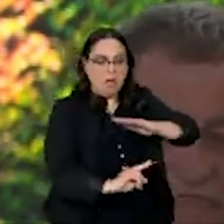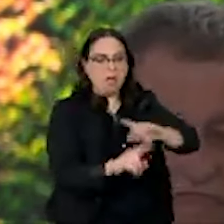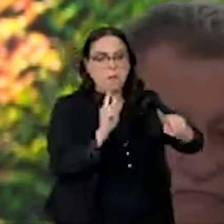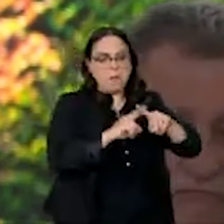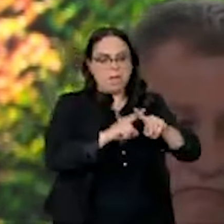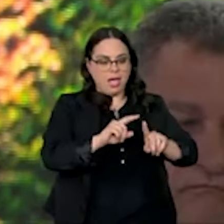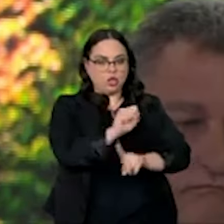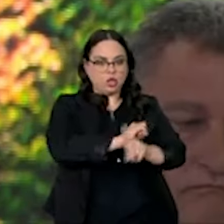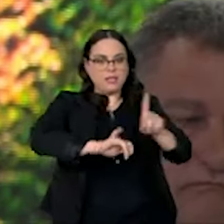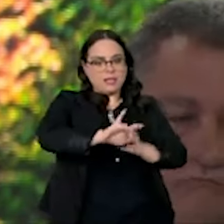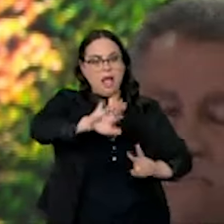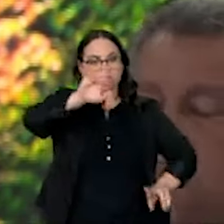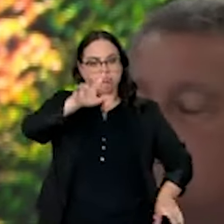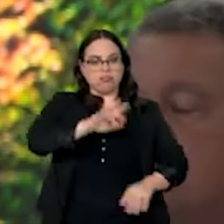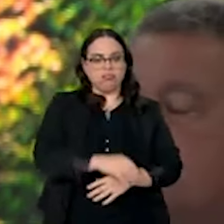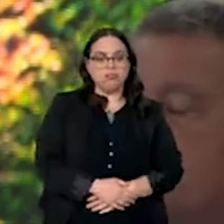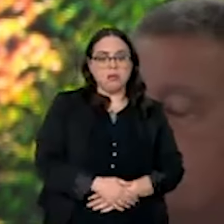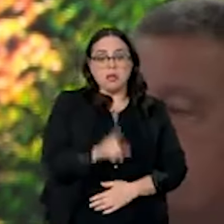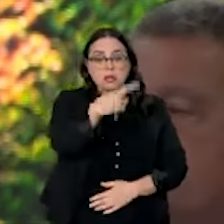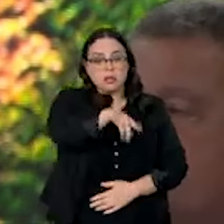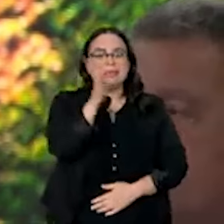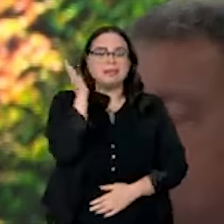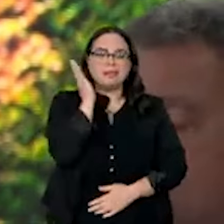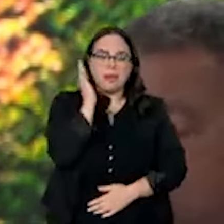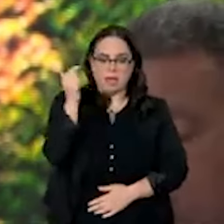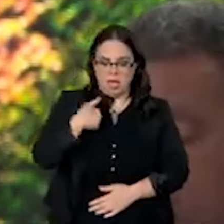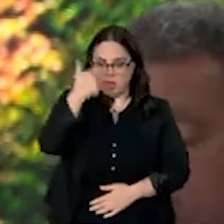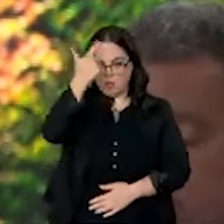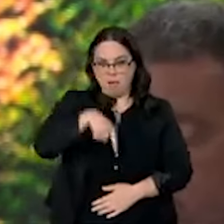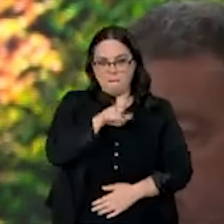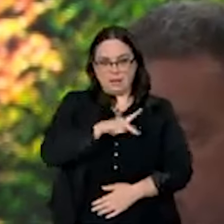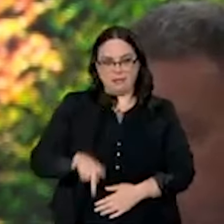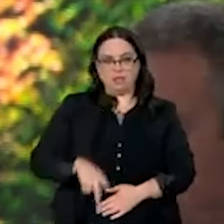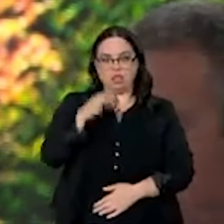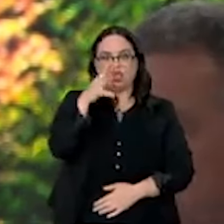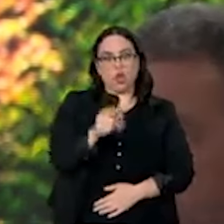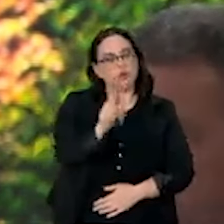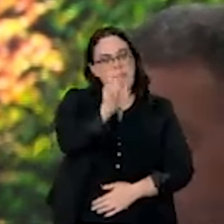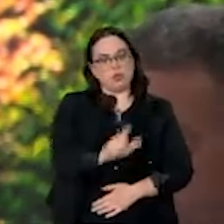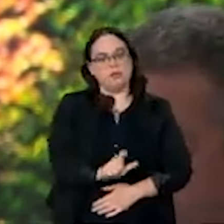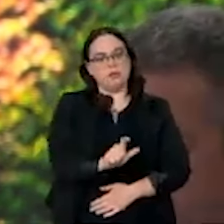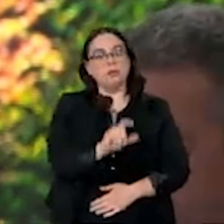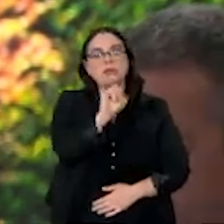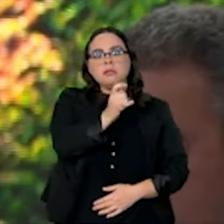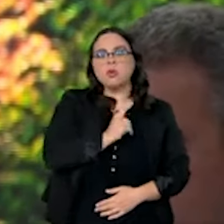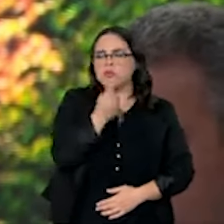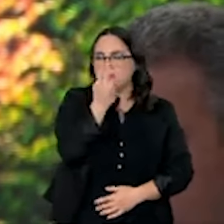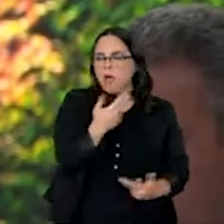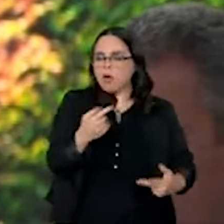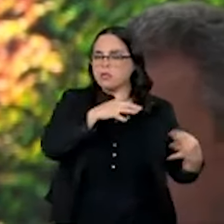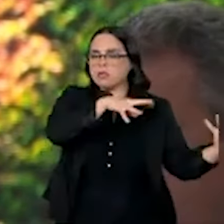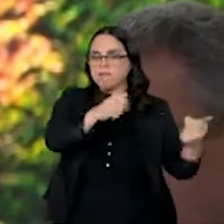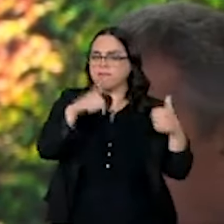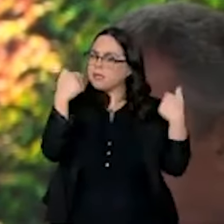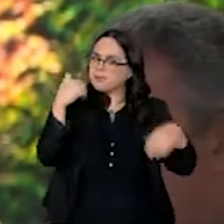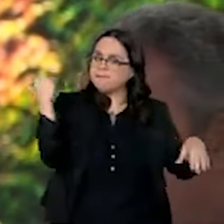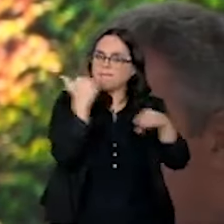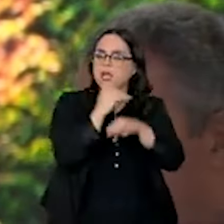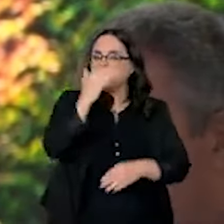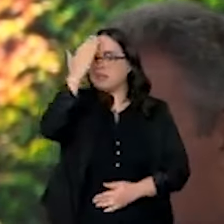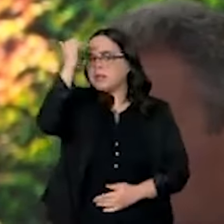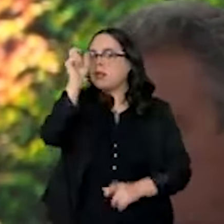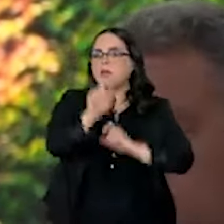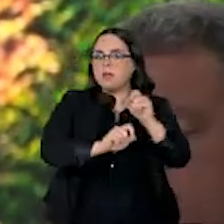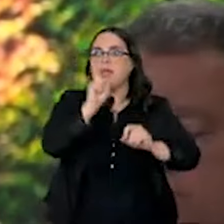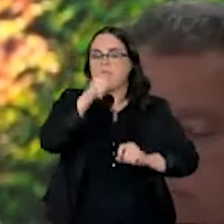condição social. Todo mundo sabe que eu sou presidente de todos, mas se tem uma coisa que todo mundo tem que saber, é